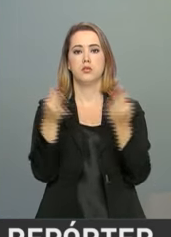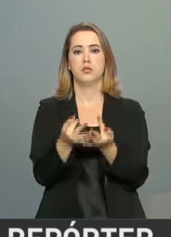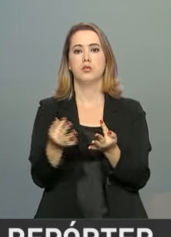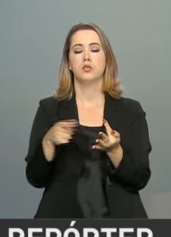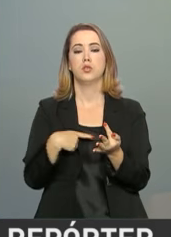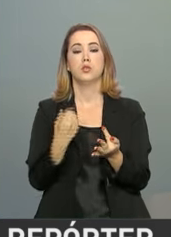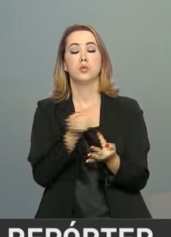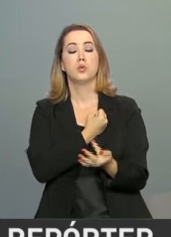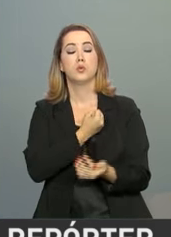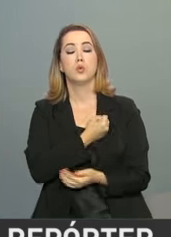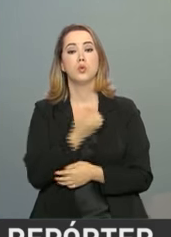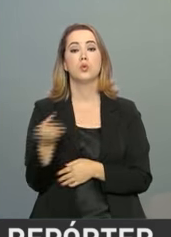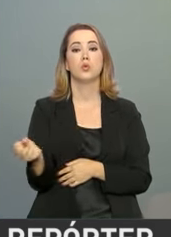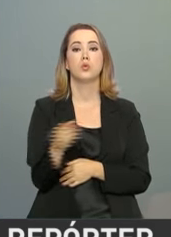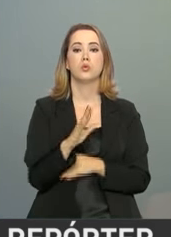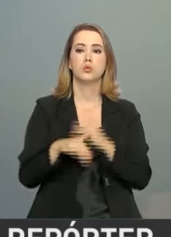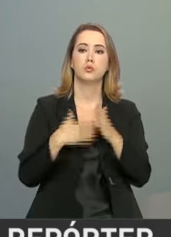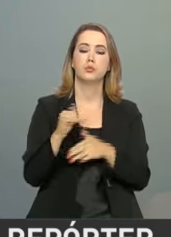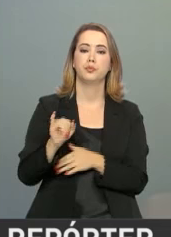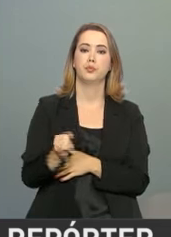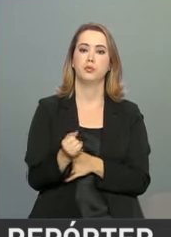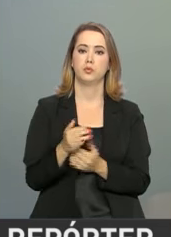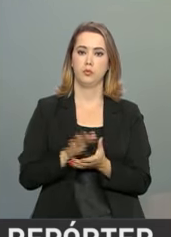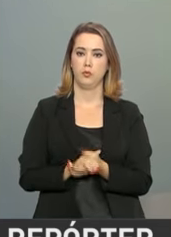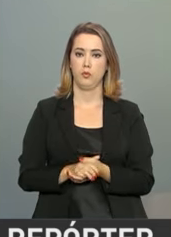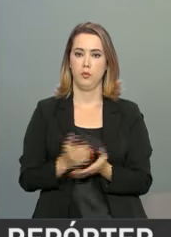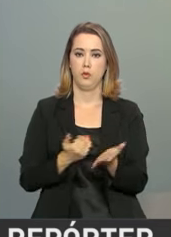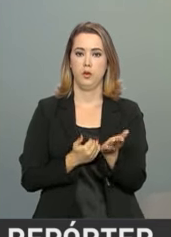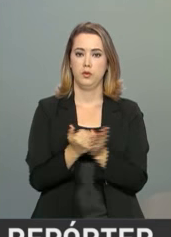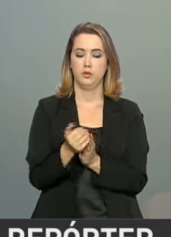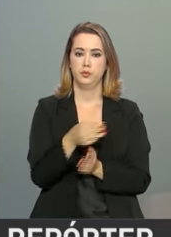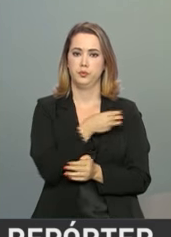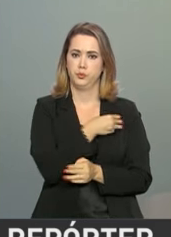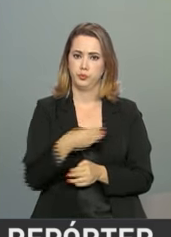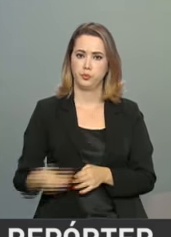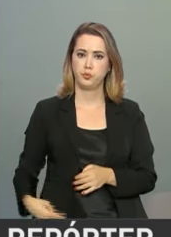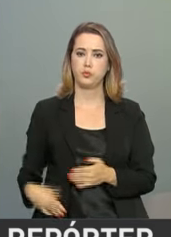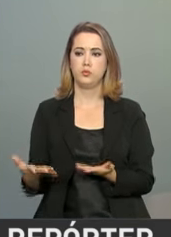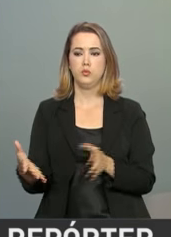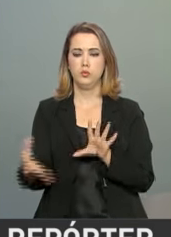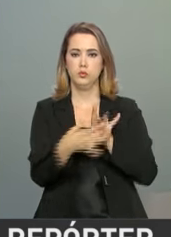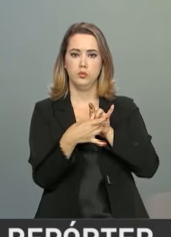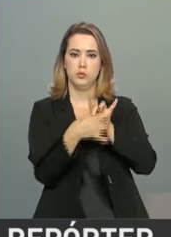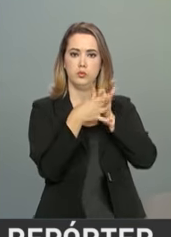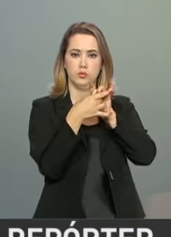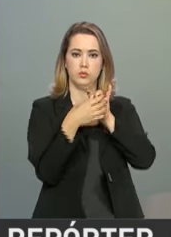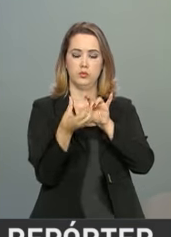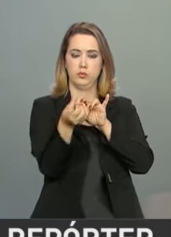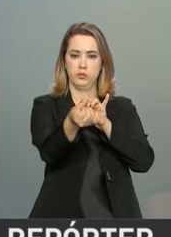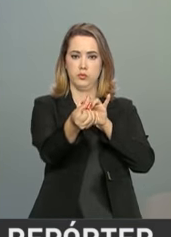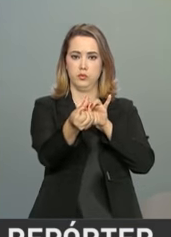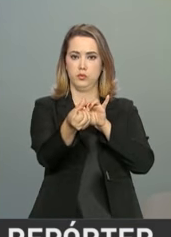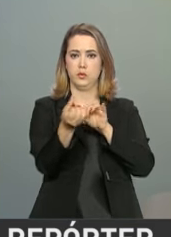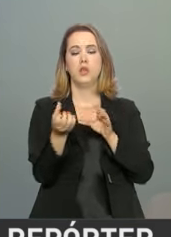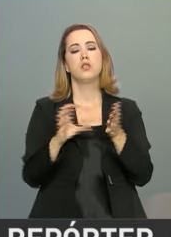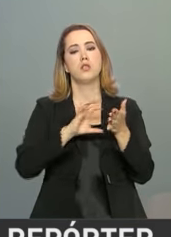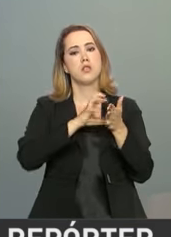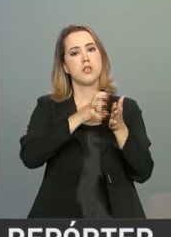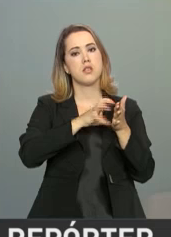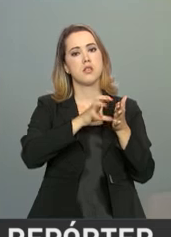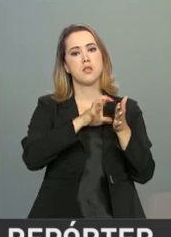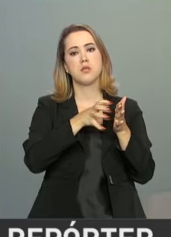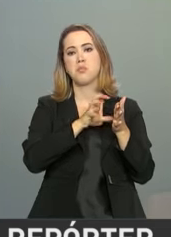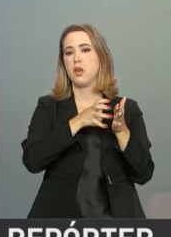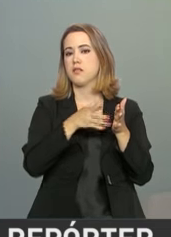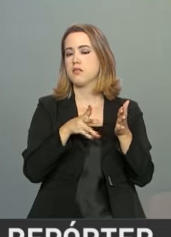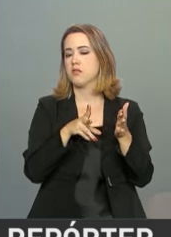cadastral a partir de janeiro do ano que vem. O Ministério fez um cruzamento em seis bases de dados, como o